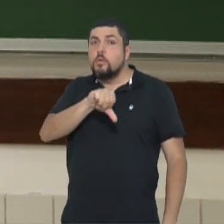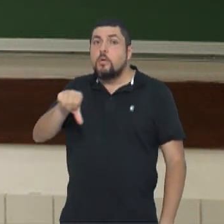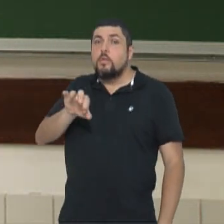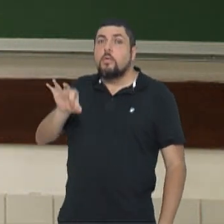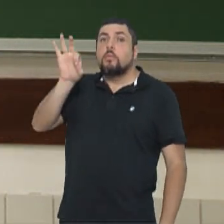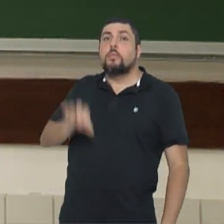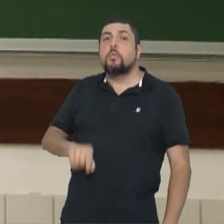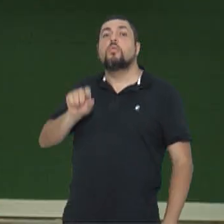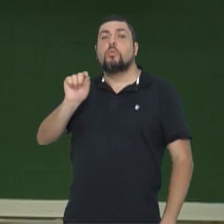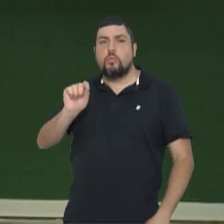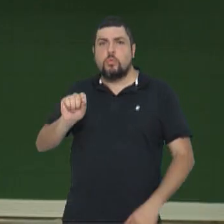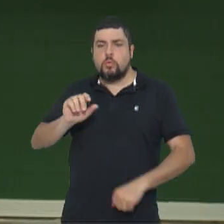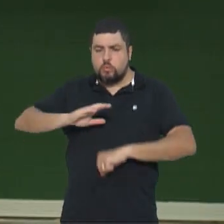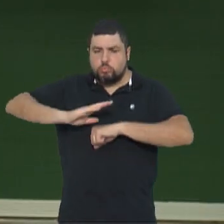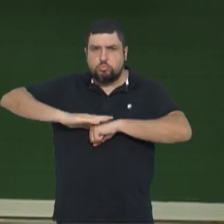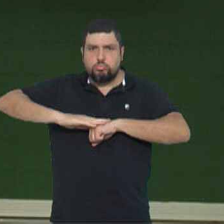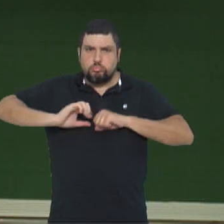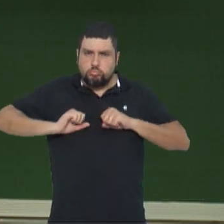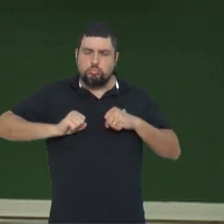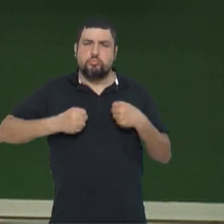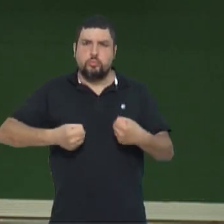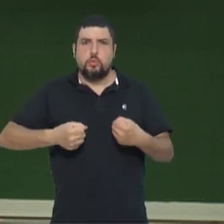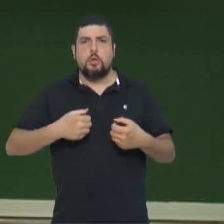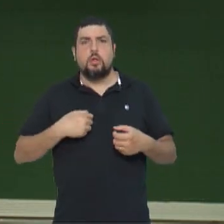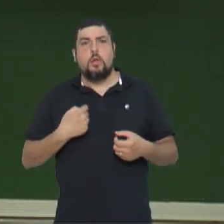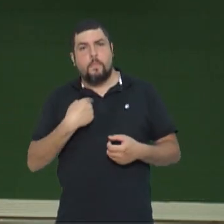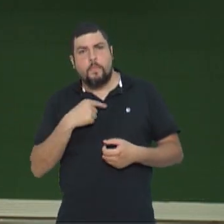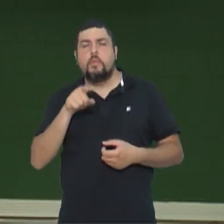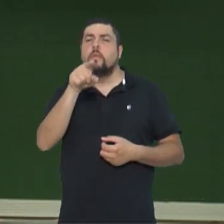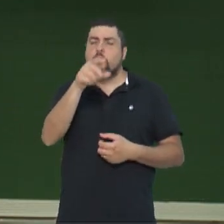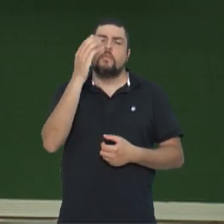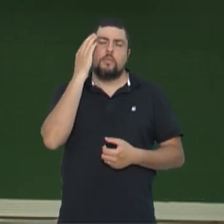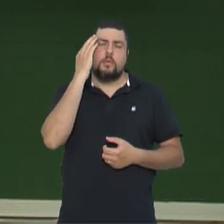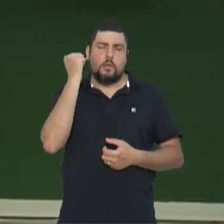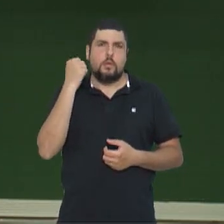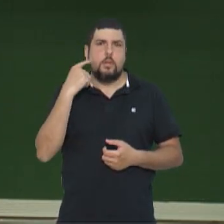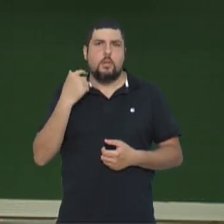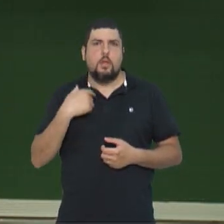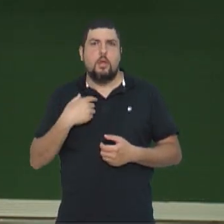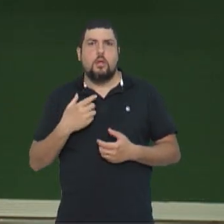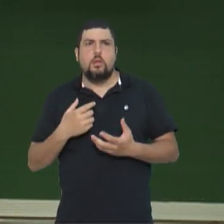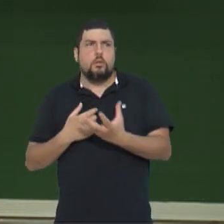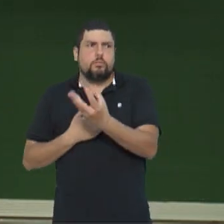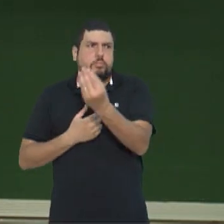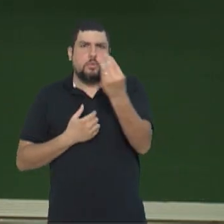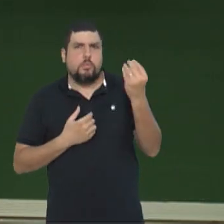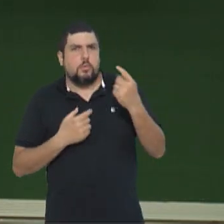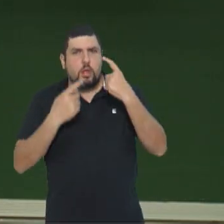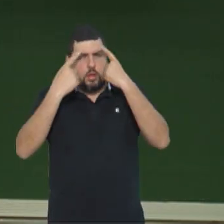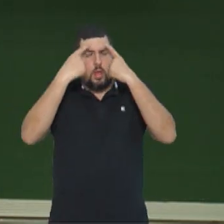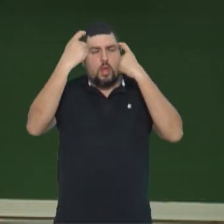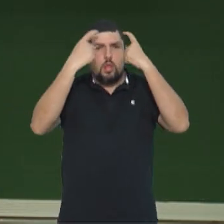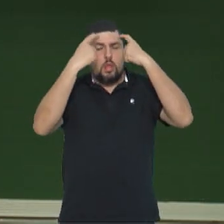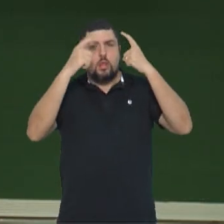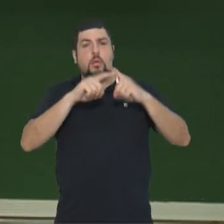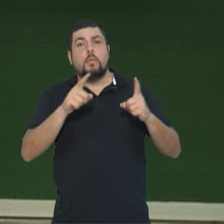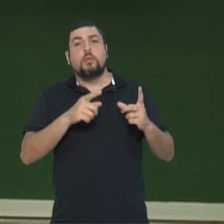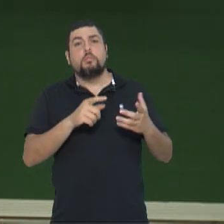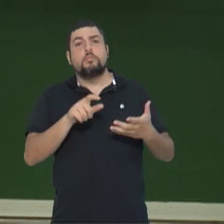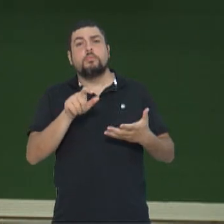talento é transpiração. Eu e você sabemos, muita gente tem ideias lindas, maravilhosas, mas que não dão em